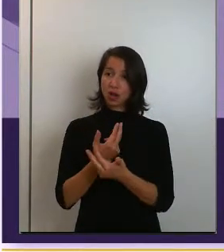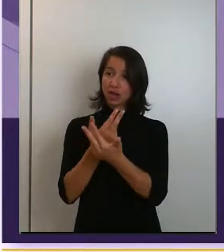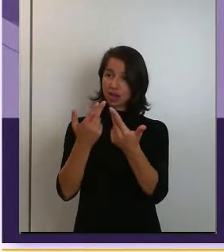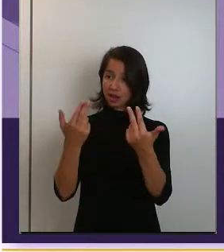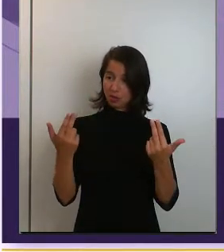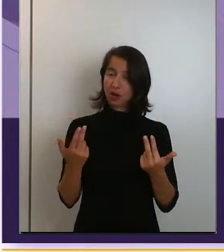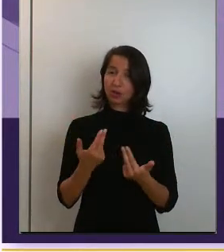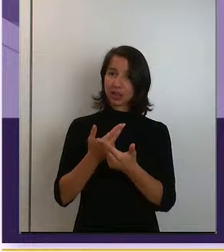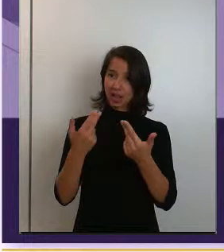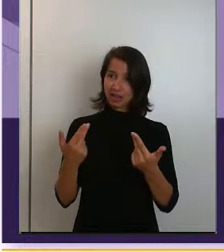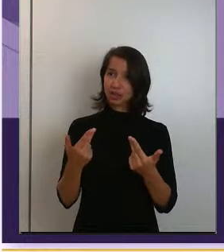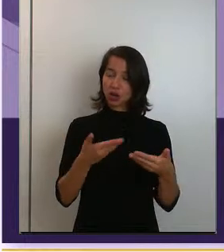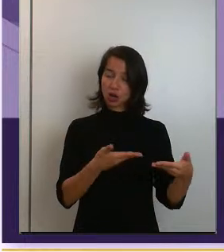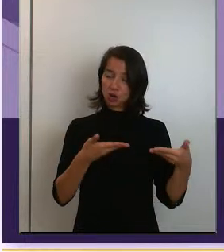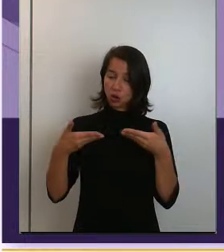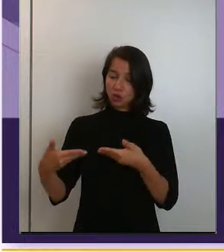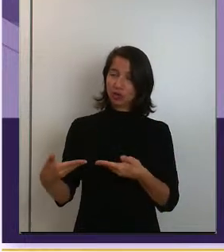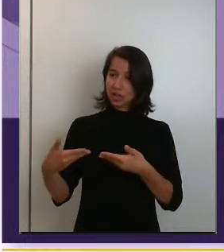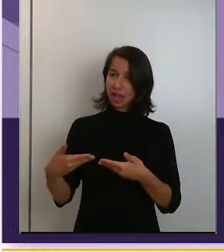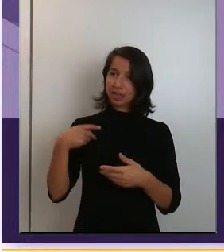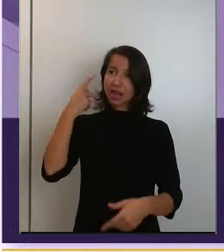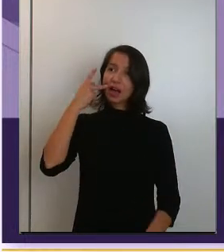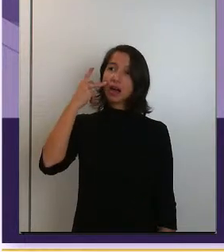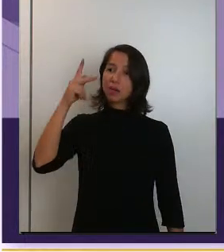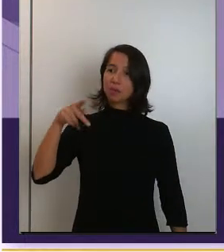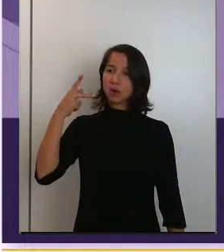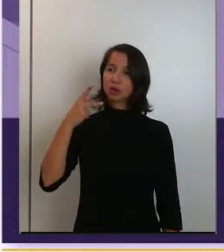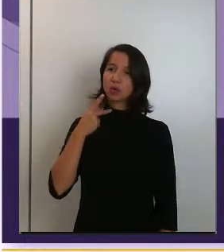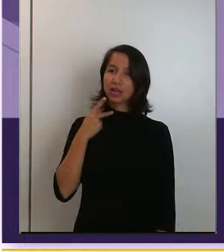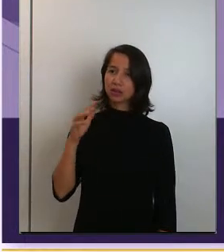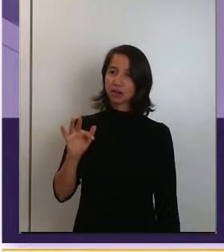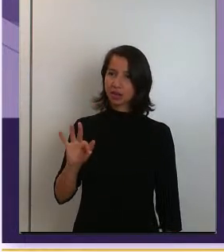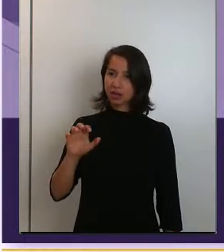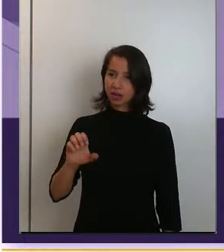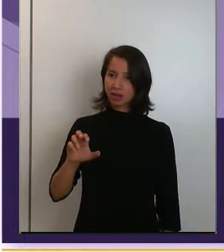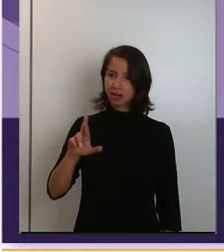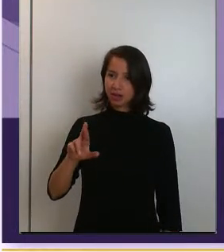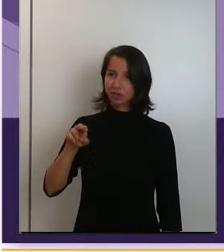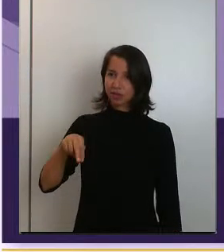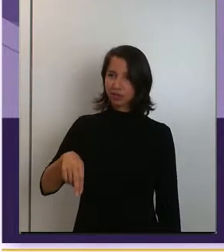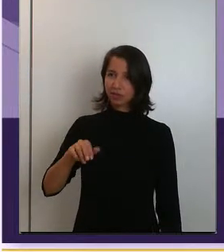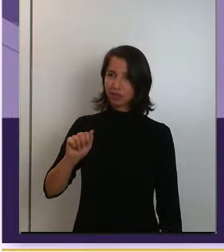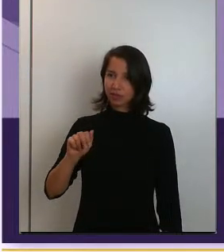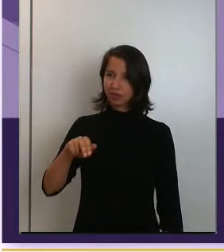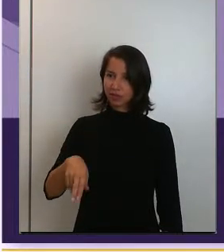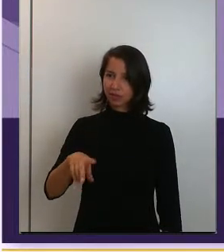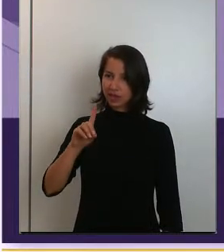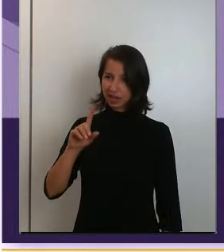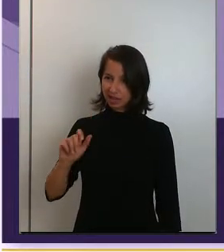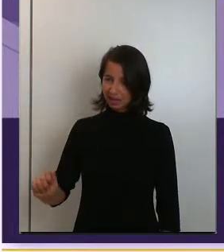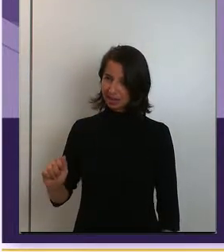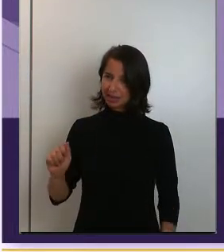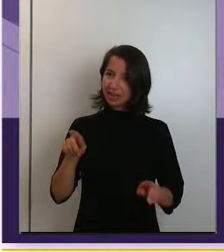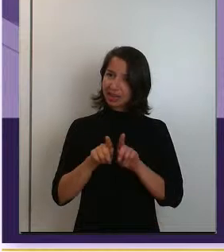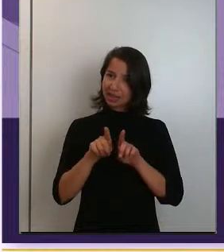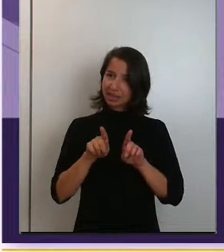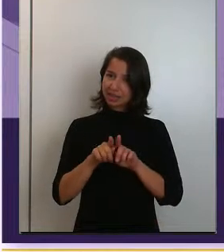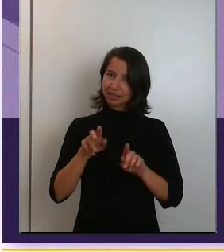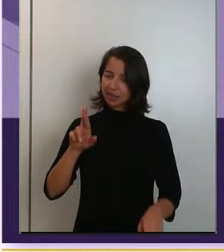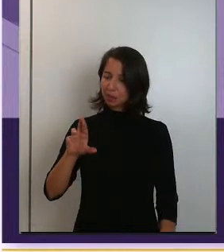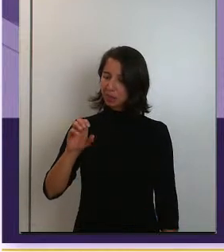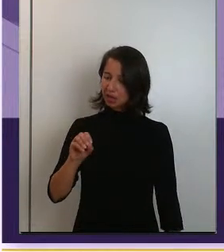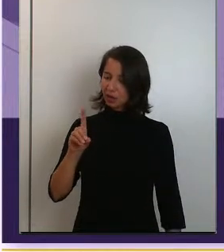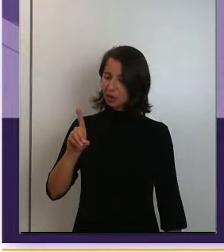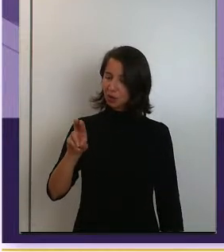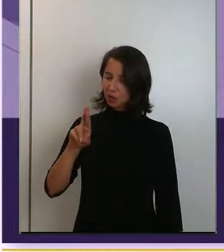trabalho, Fernanda Barbosa Pereira. E para mediar a mesa, convidamos o procurador do trabalho, Rodrigo Godoy Assis